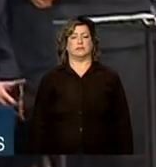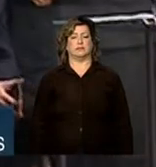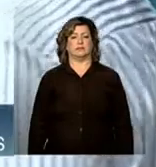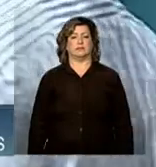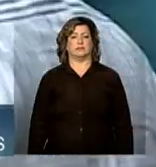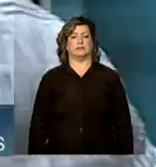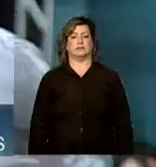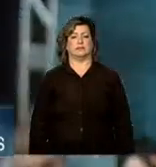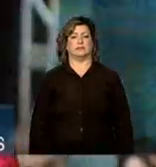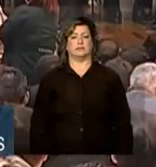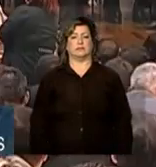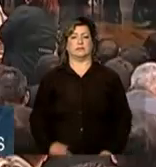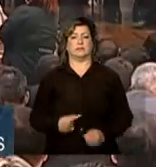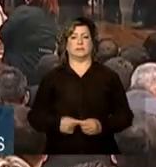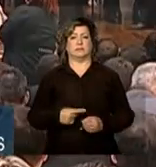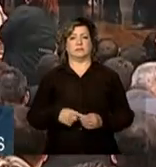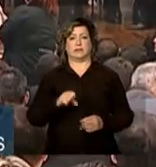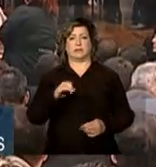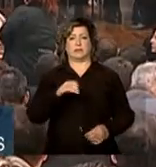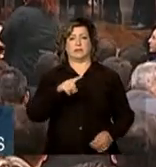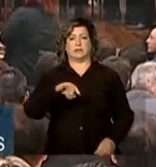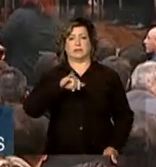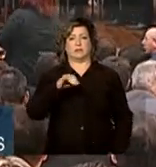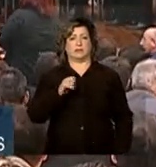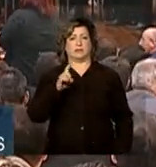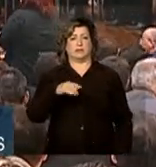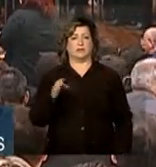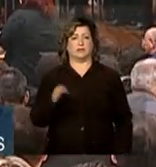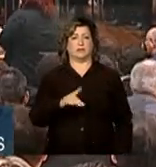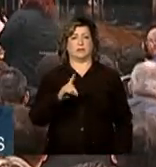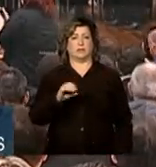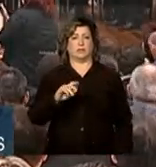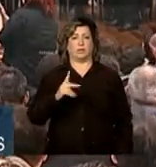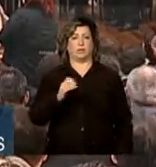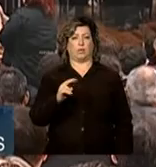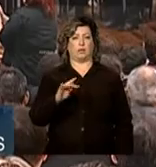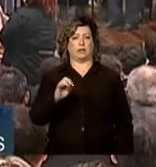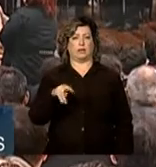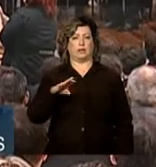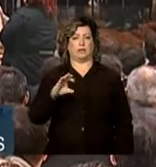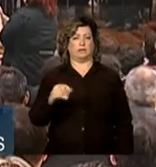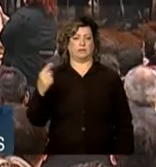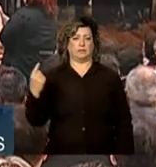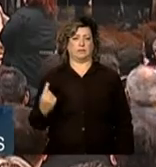São José do Hortêncio, Clóvis Luiz Schiffer.